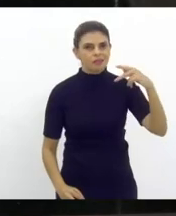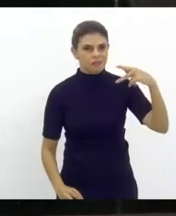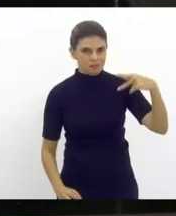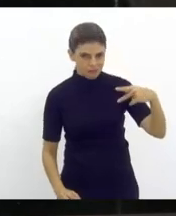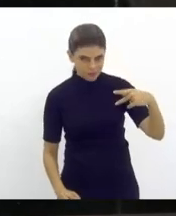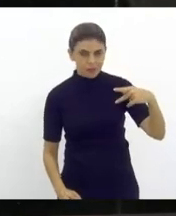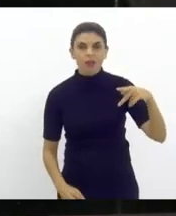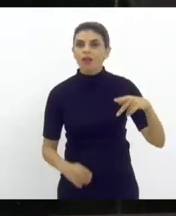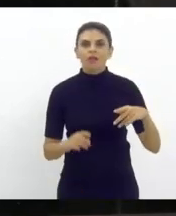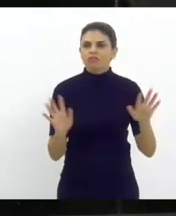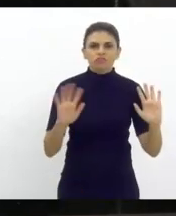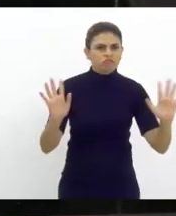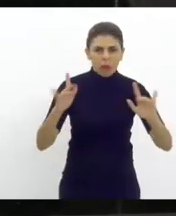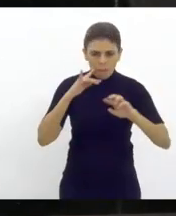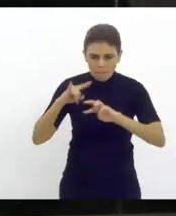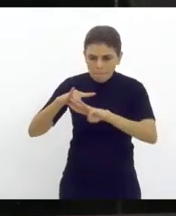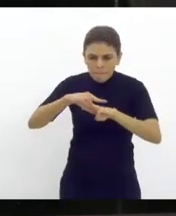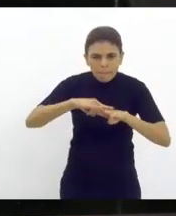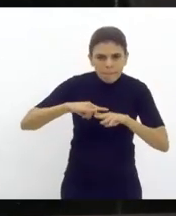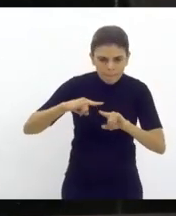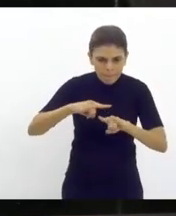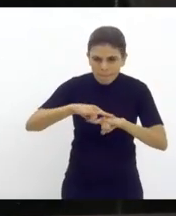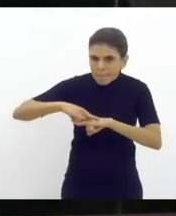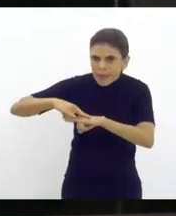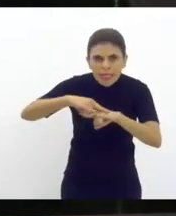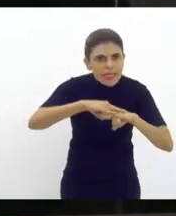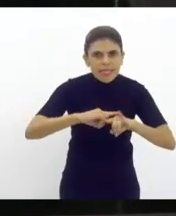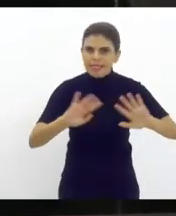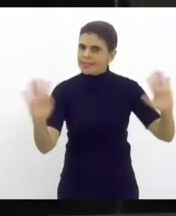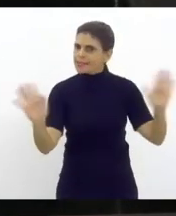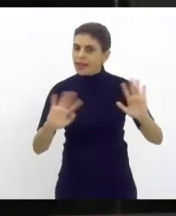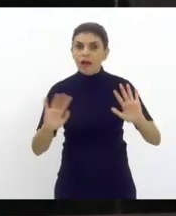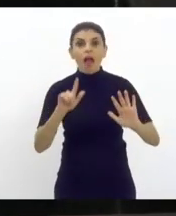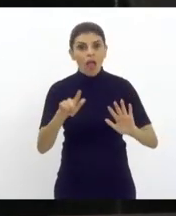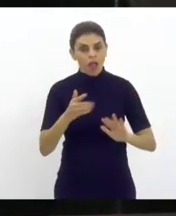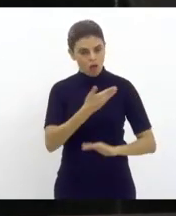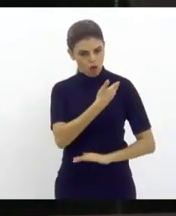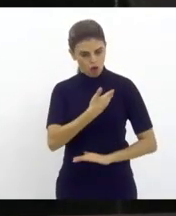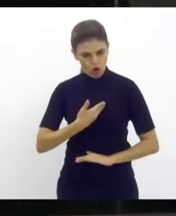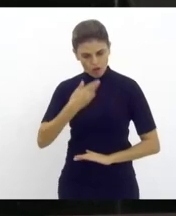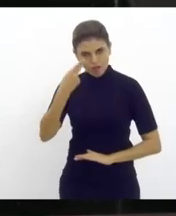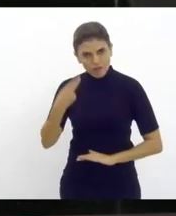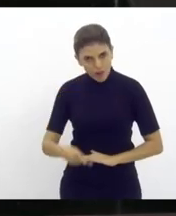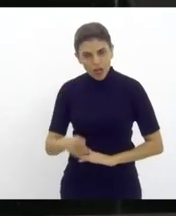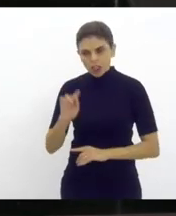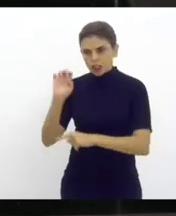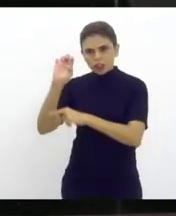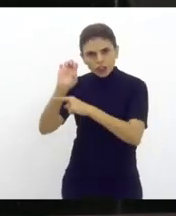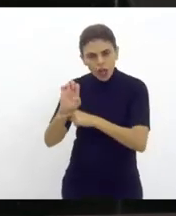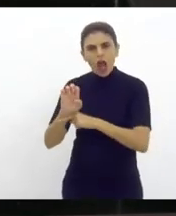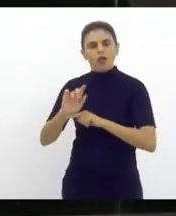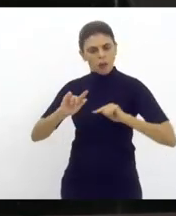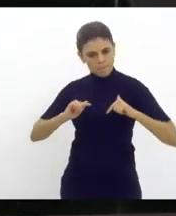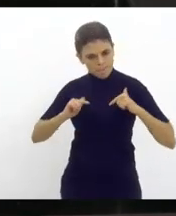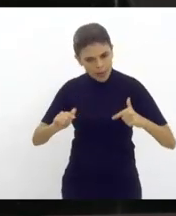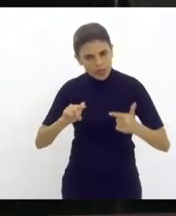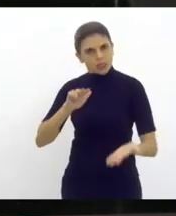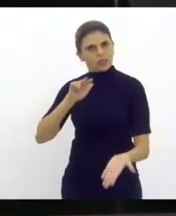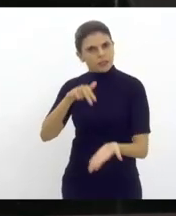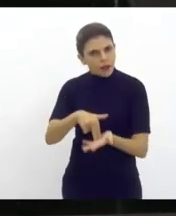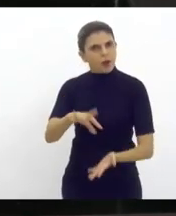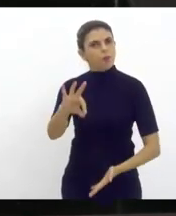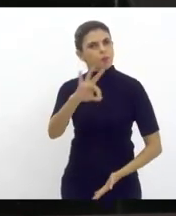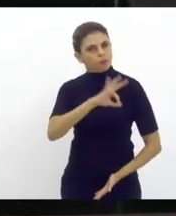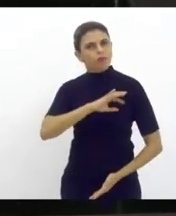milícia nem para ninguém irmão é o estado presente é o estado presente é o estado que tem que ocupar o espaço